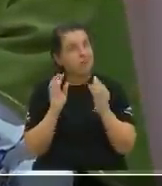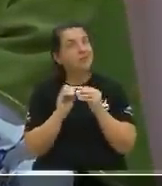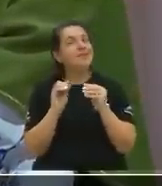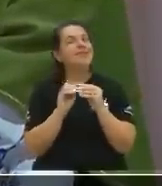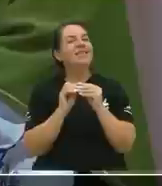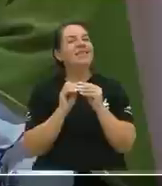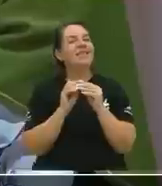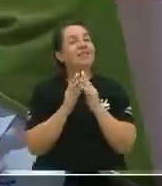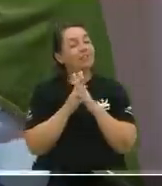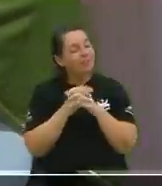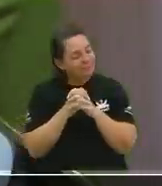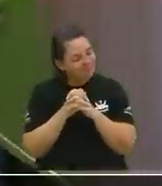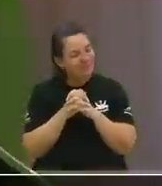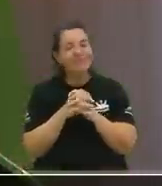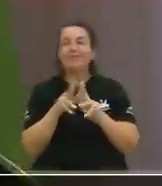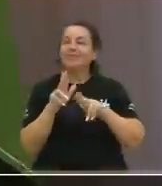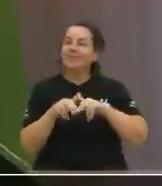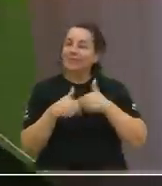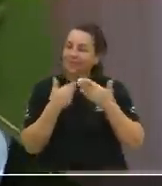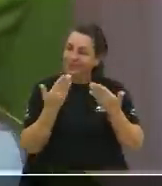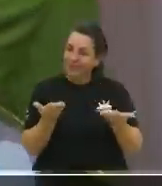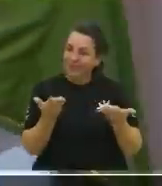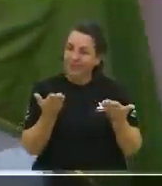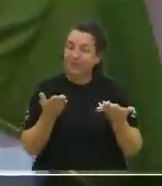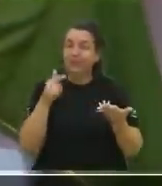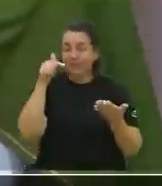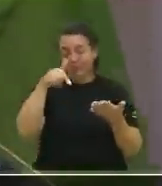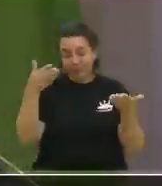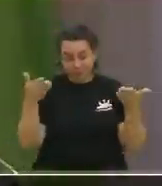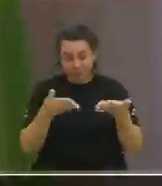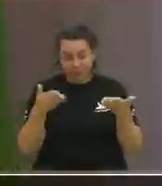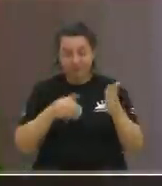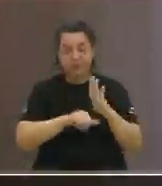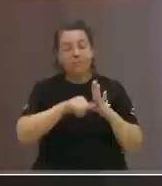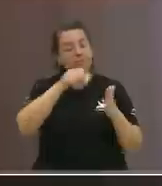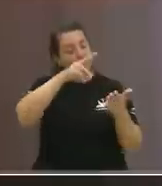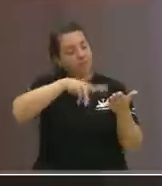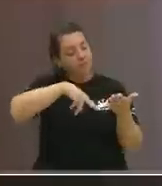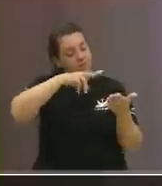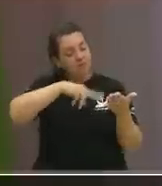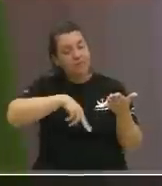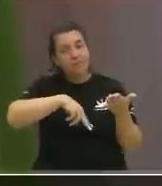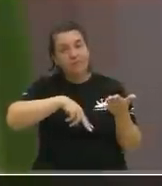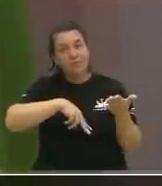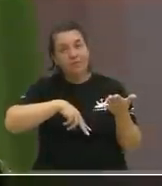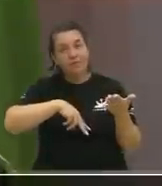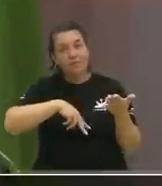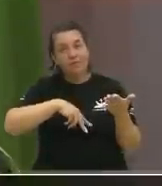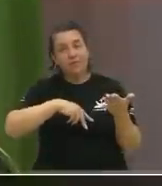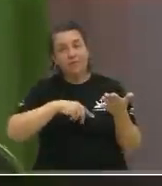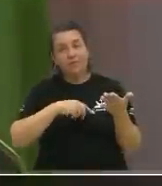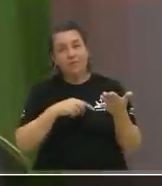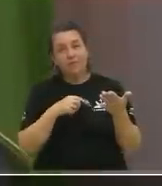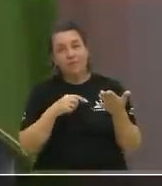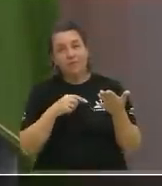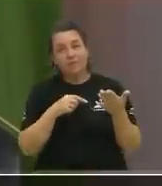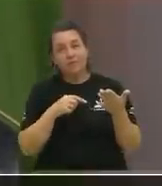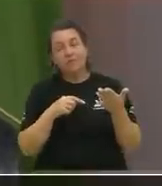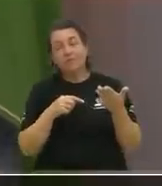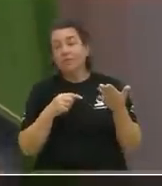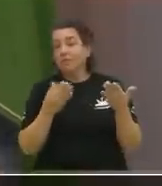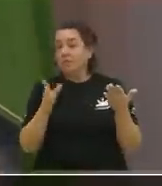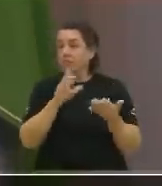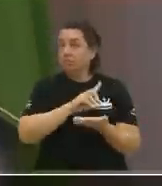Por isso, se hoje a primeira leitura e escolhi a primeira leitura, fala